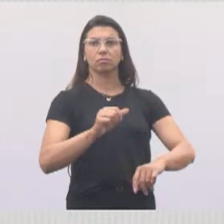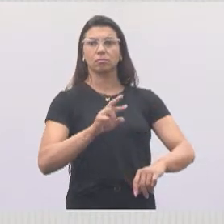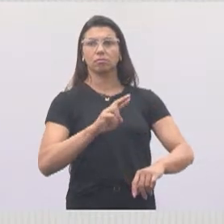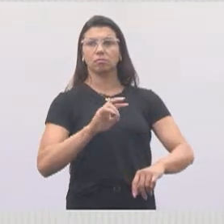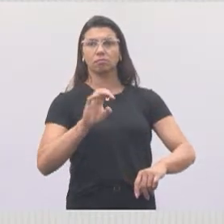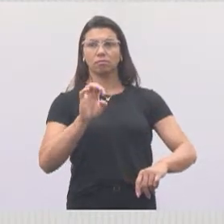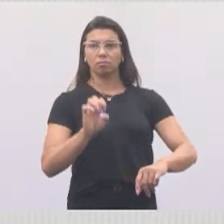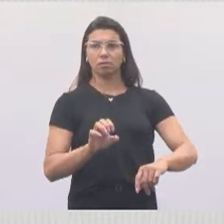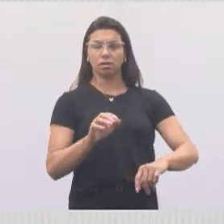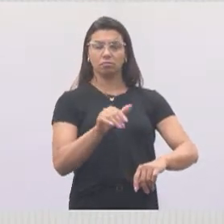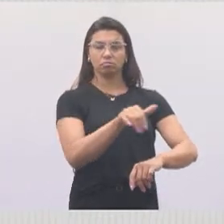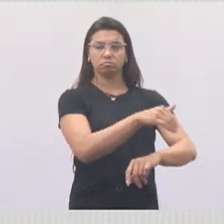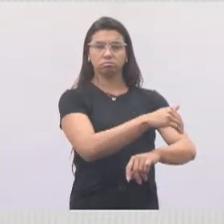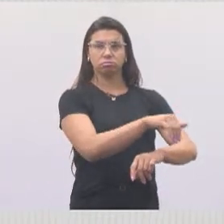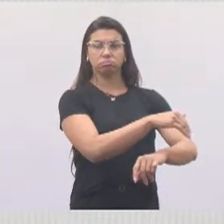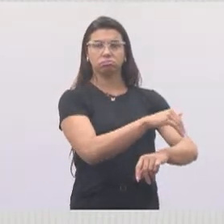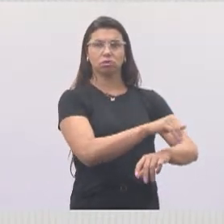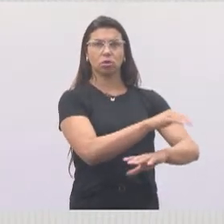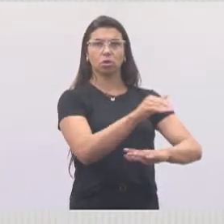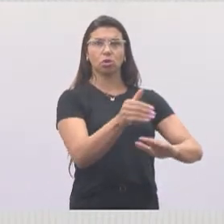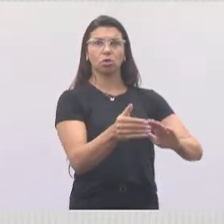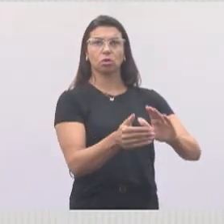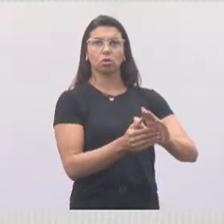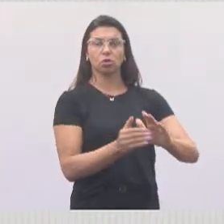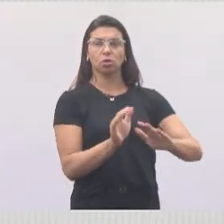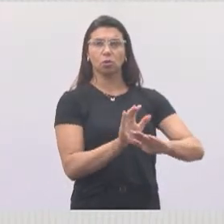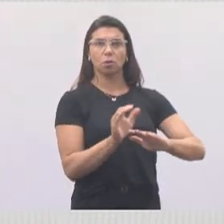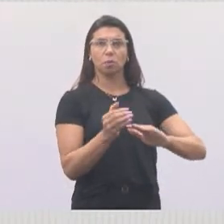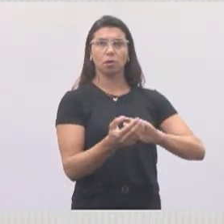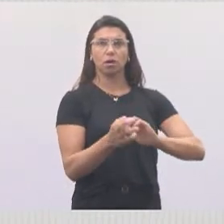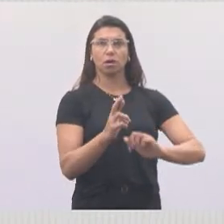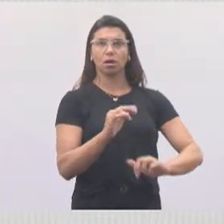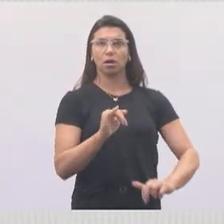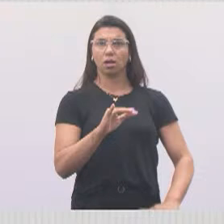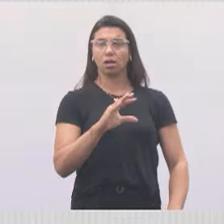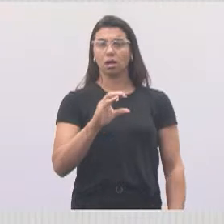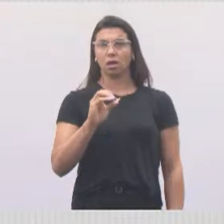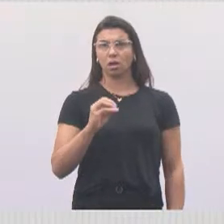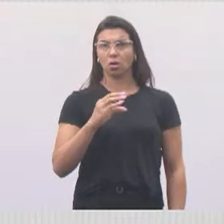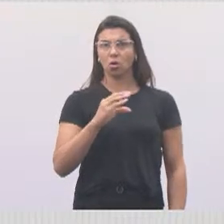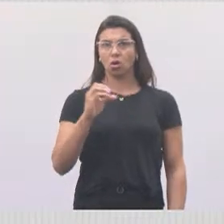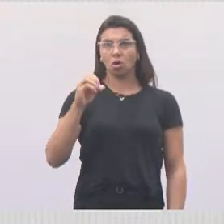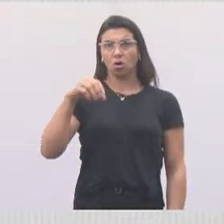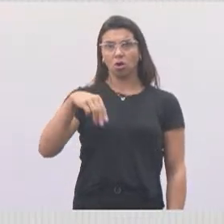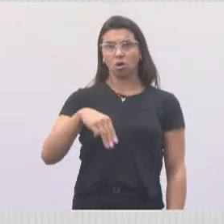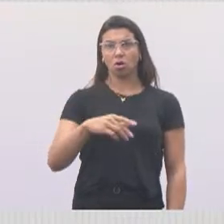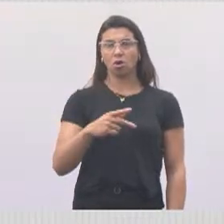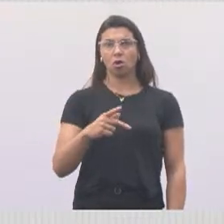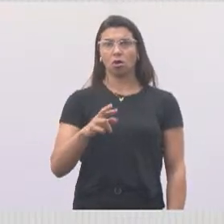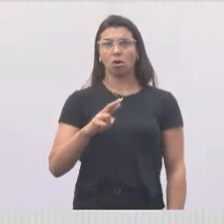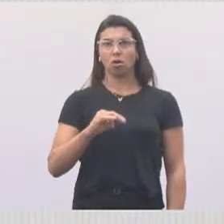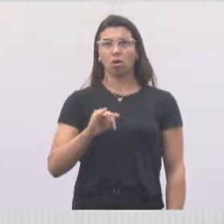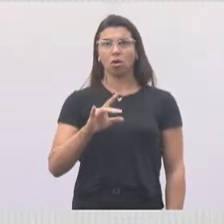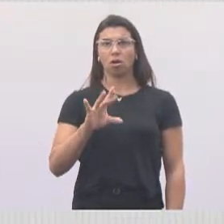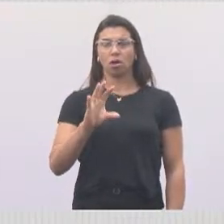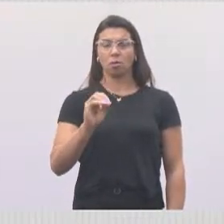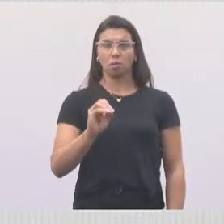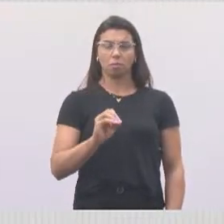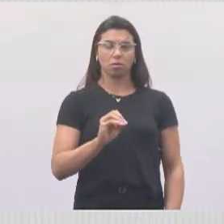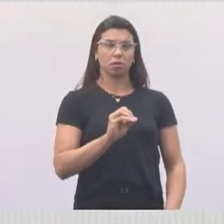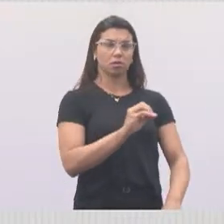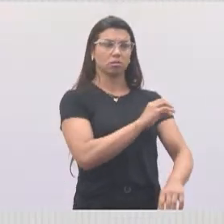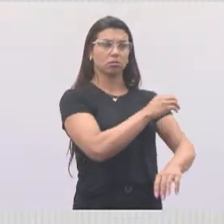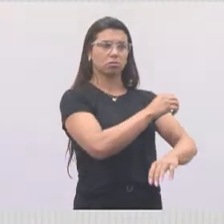em todo o bairro do Rio Comprido. A pintura, a faixa de pedestre,